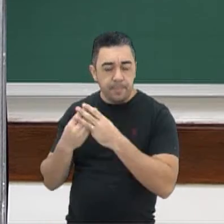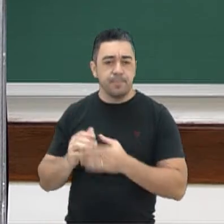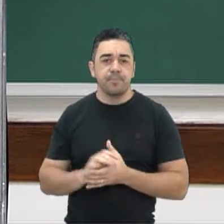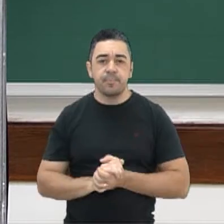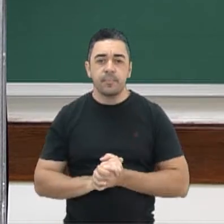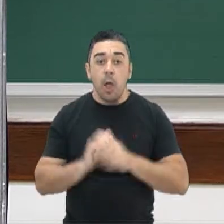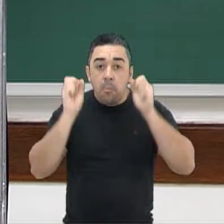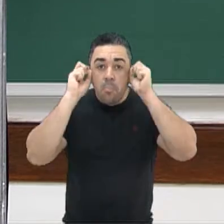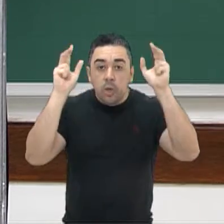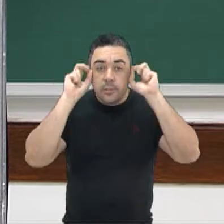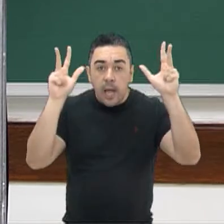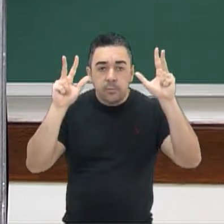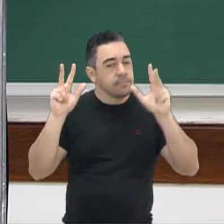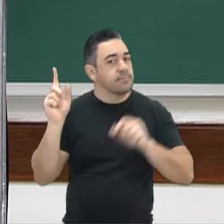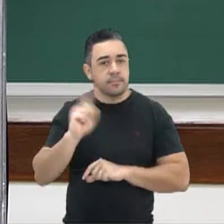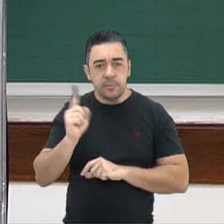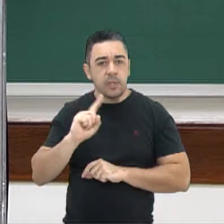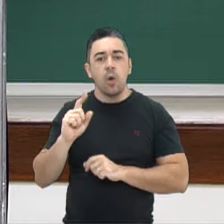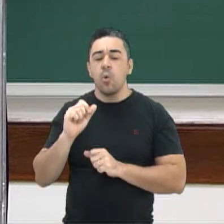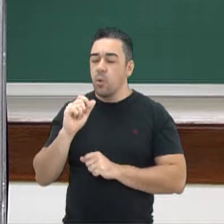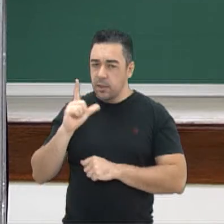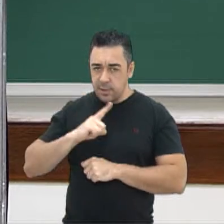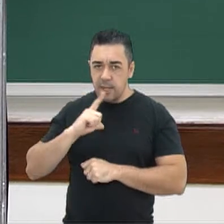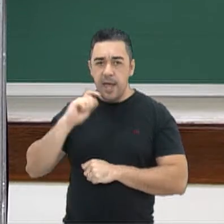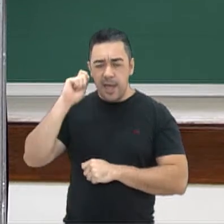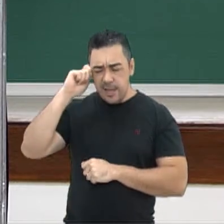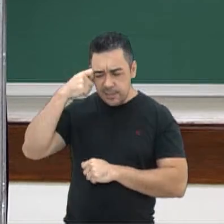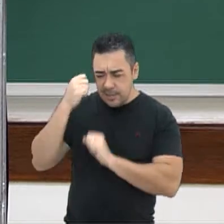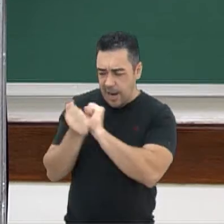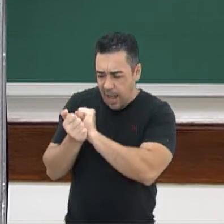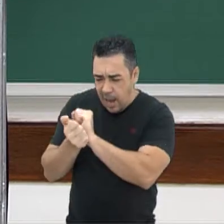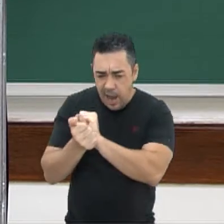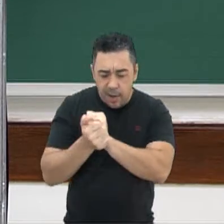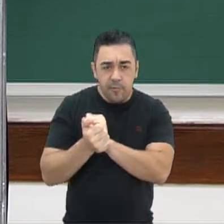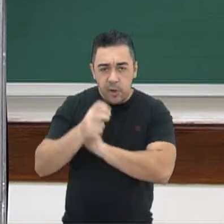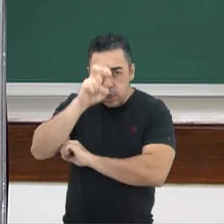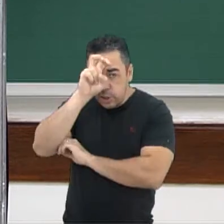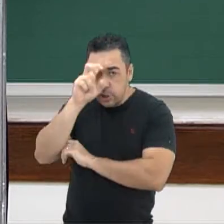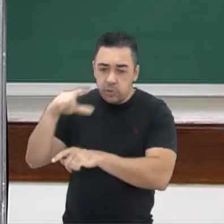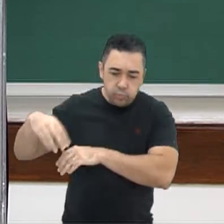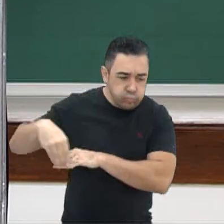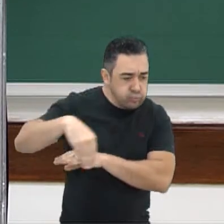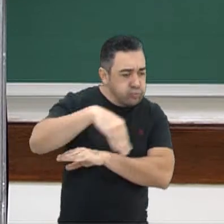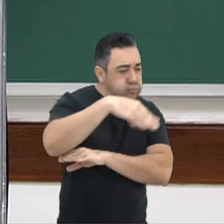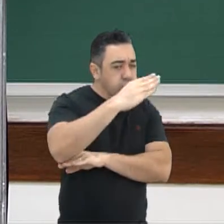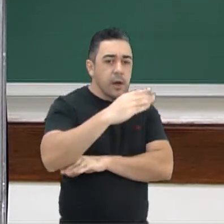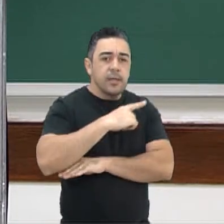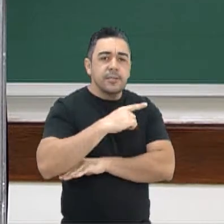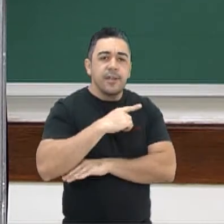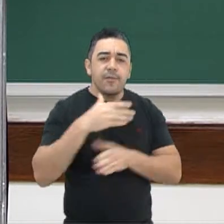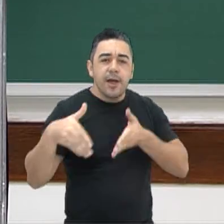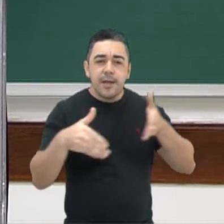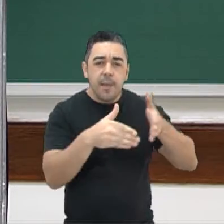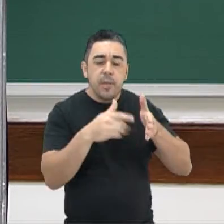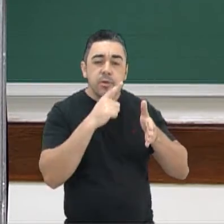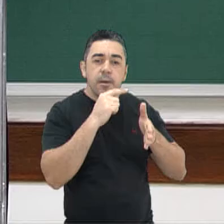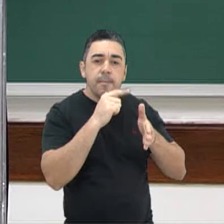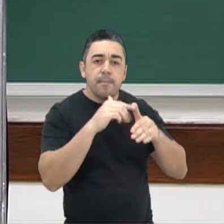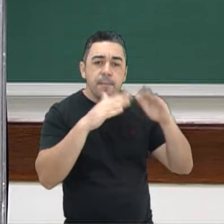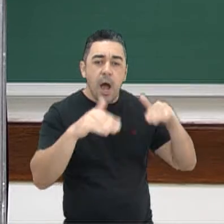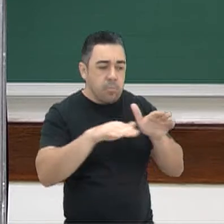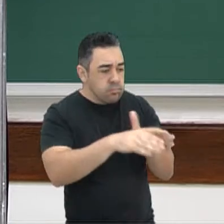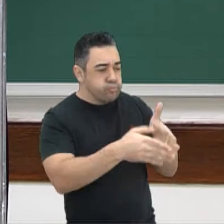Moisés tirou os judeus da escravidão do Egito e foi em busca da Terra Santa e no meio do êxodo abriu o Mar